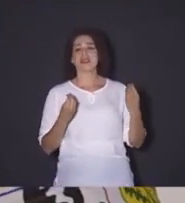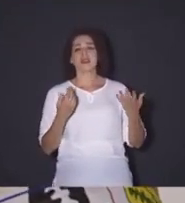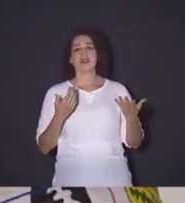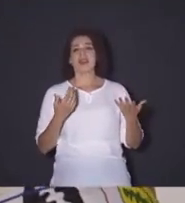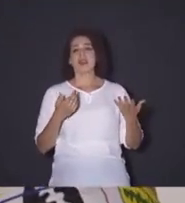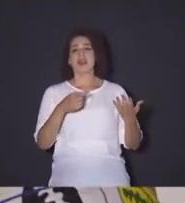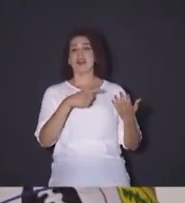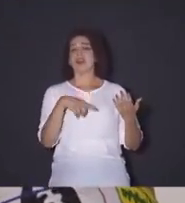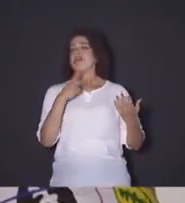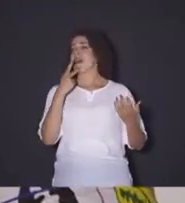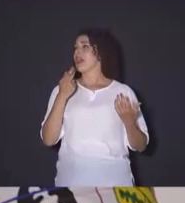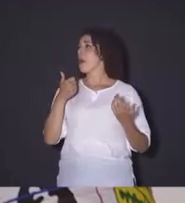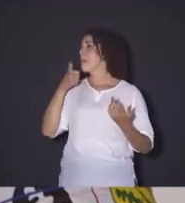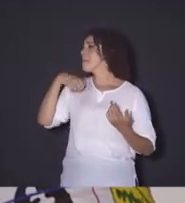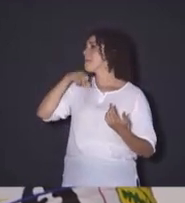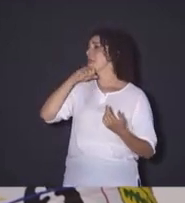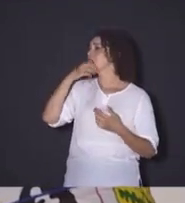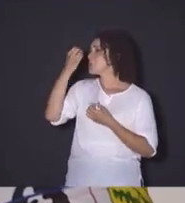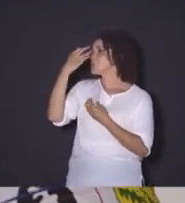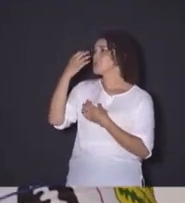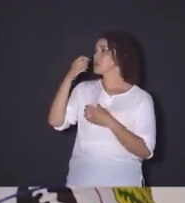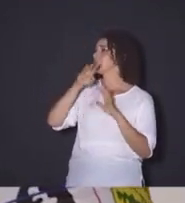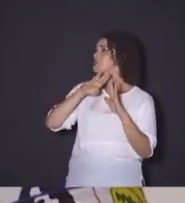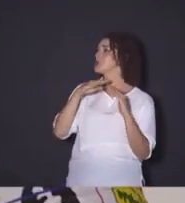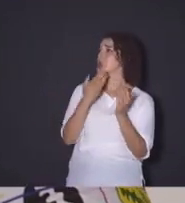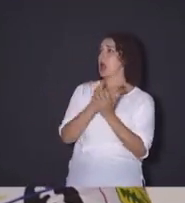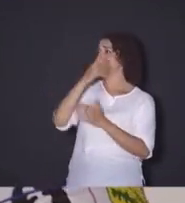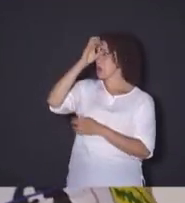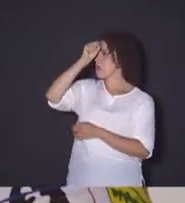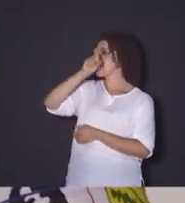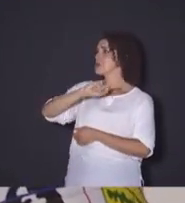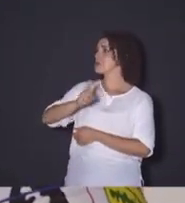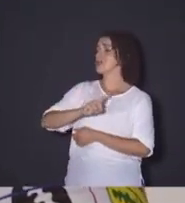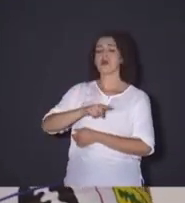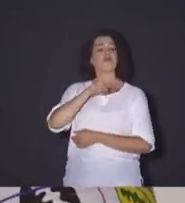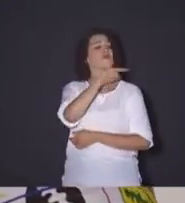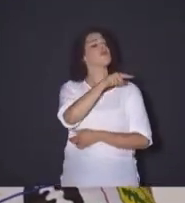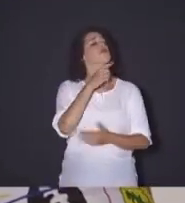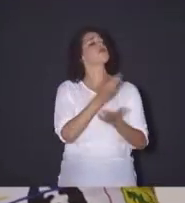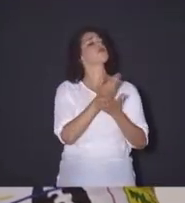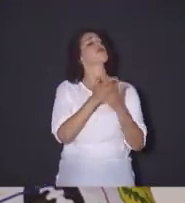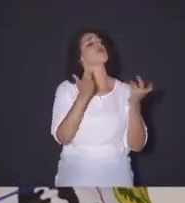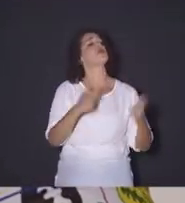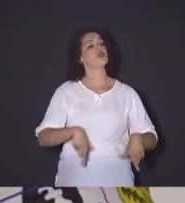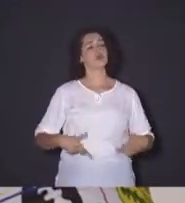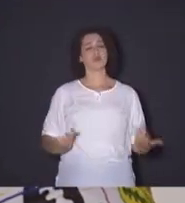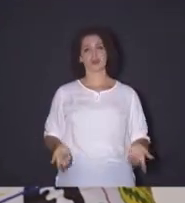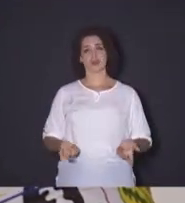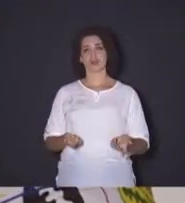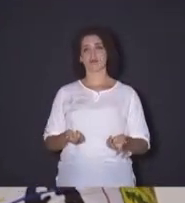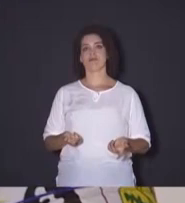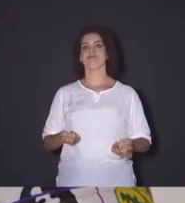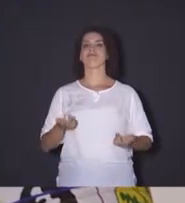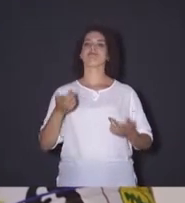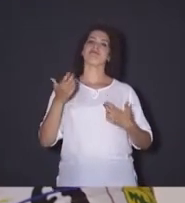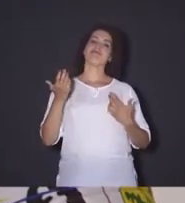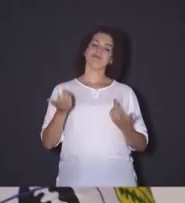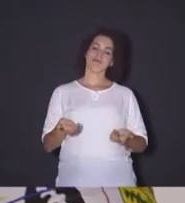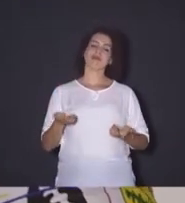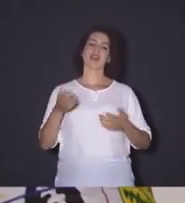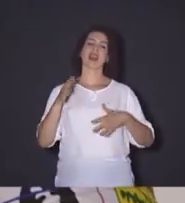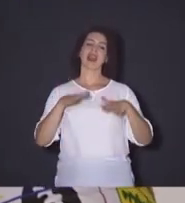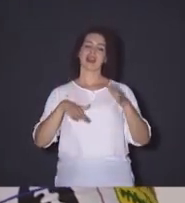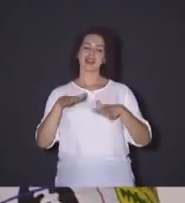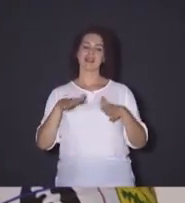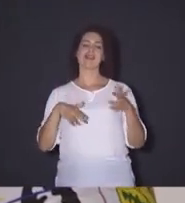mãe isso não se ensina na escola nossa senhora do ó onde meu filho tem coisas que a gente tem que